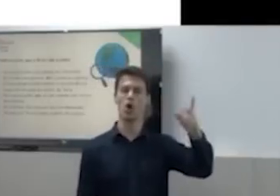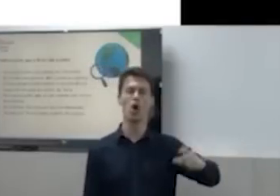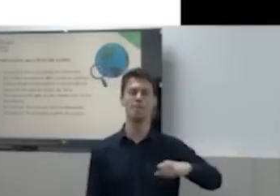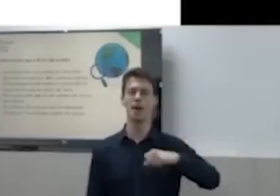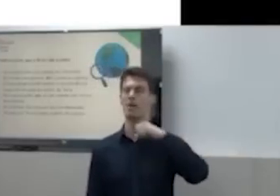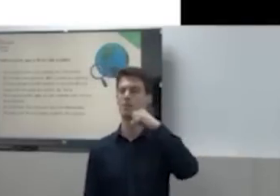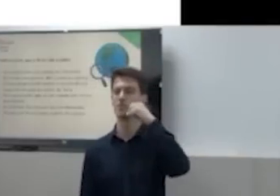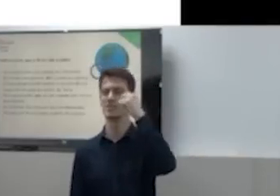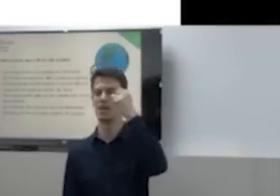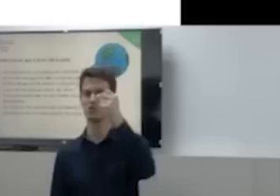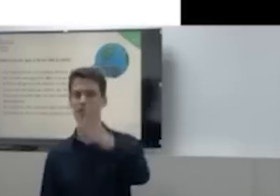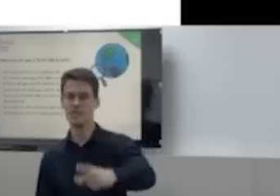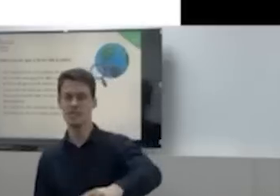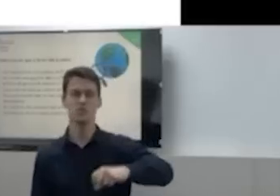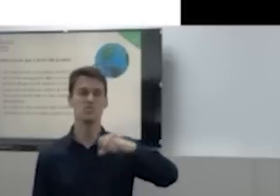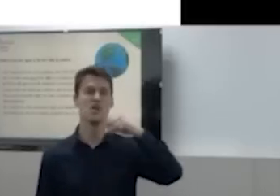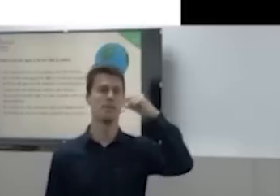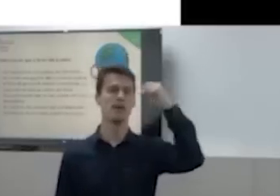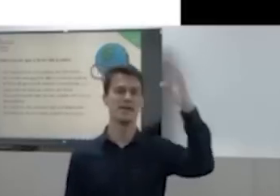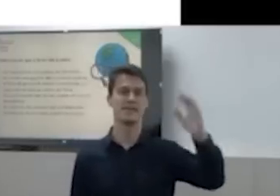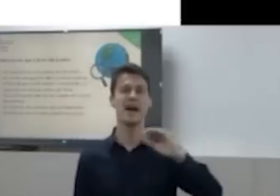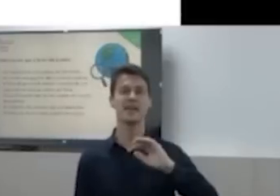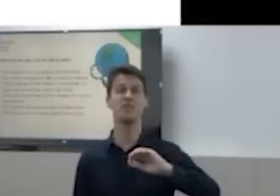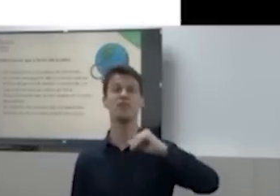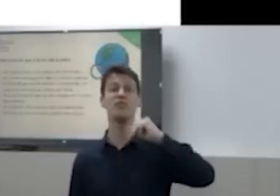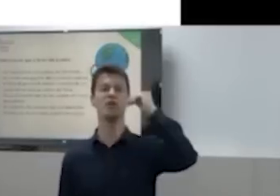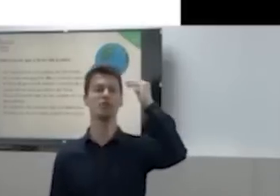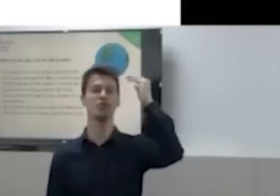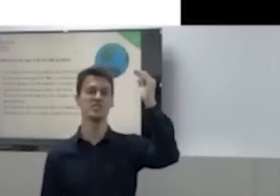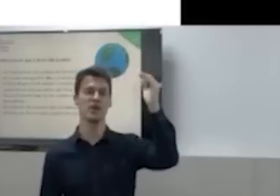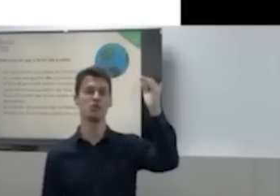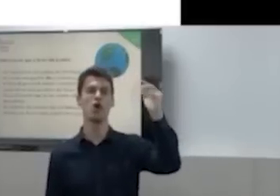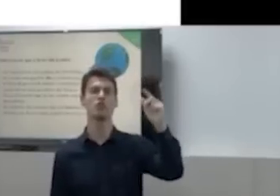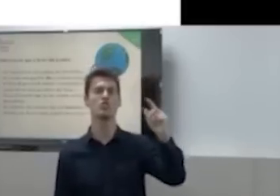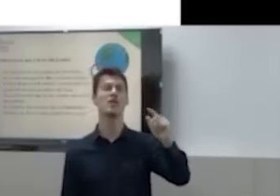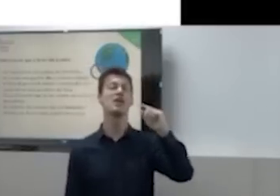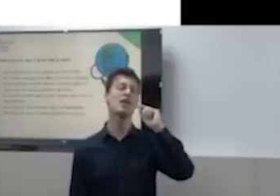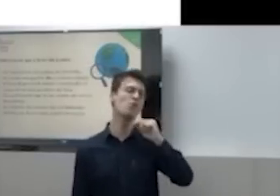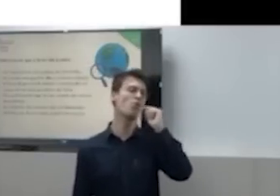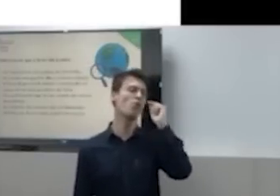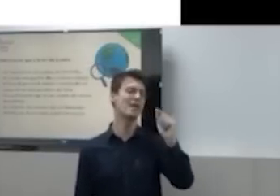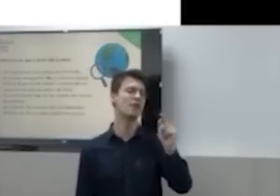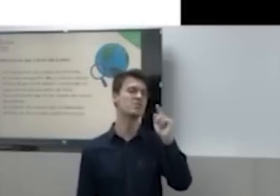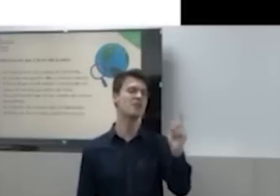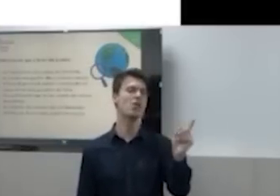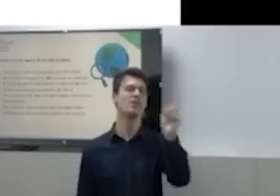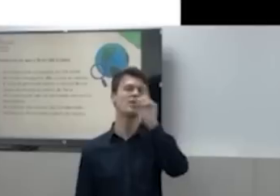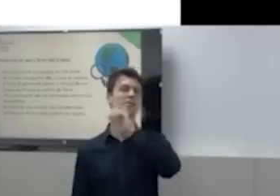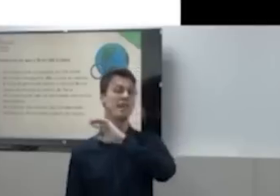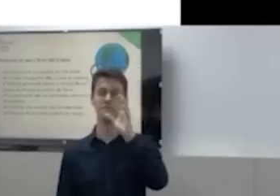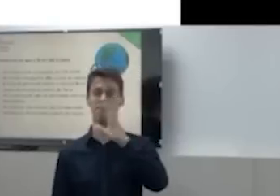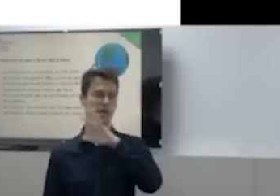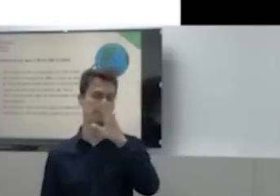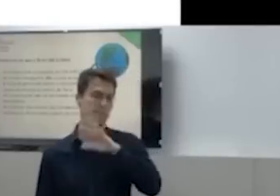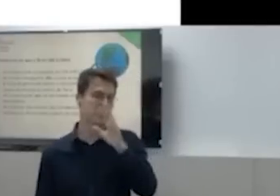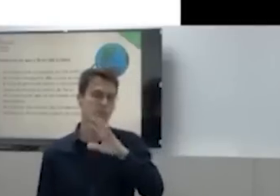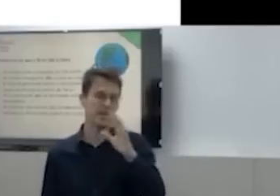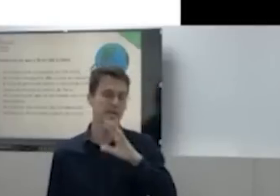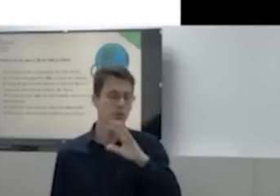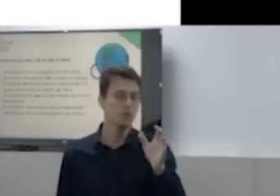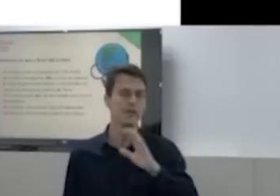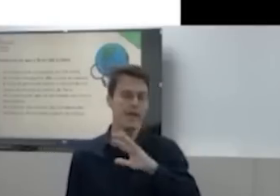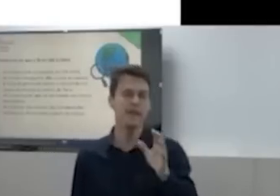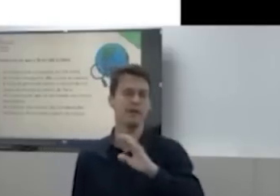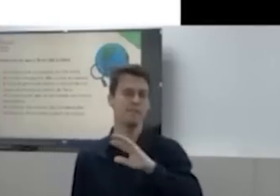viajarmos para a Europa, para os Estados Unidos, para o Canadá, que ficam no hemisfério norte, eu vou olhar o céu